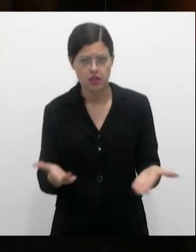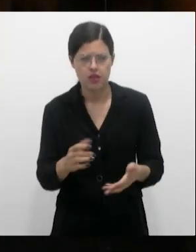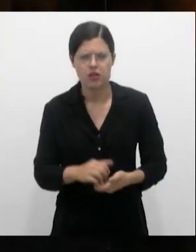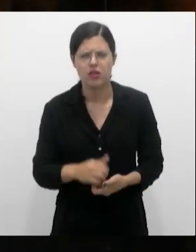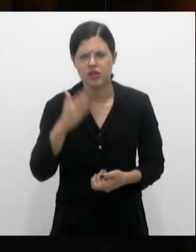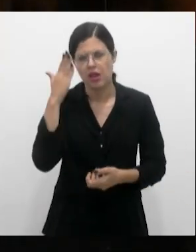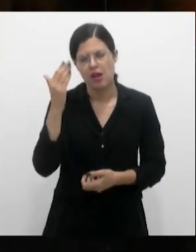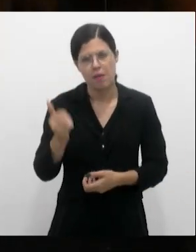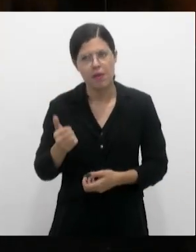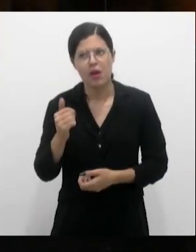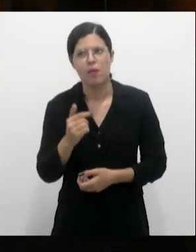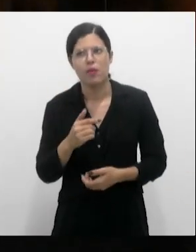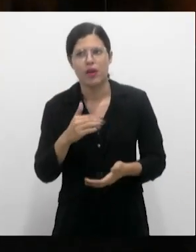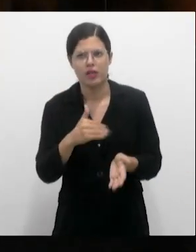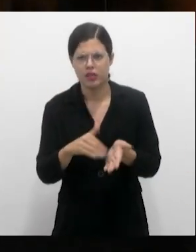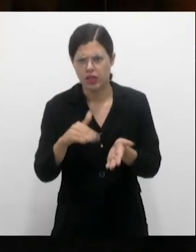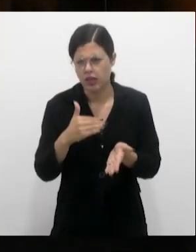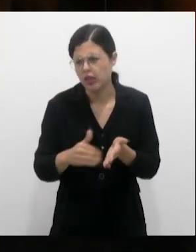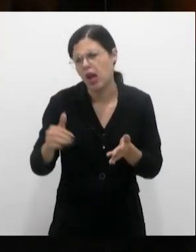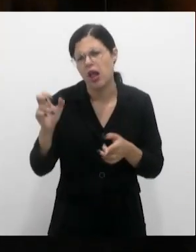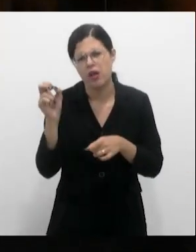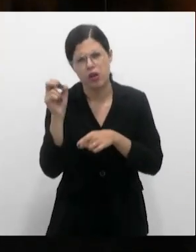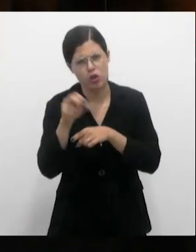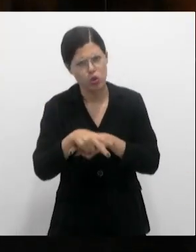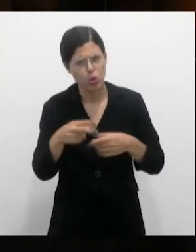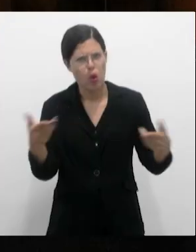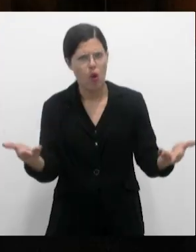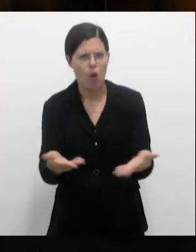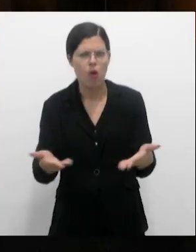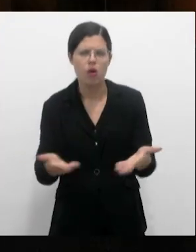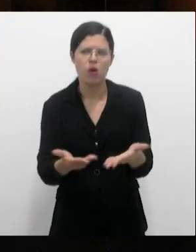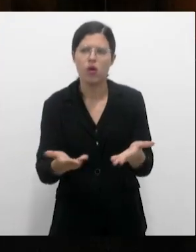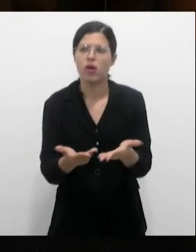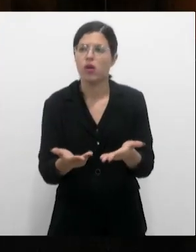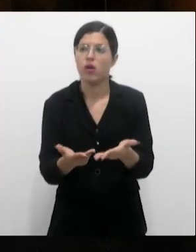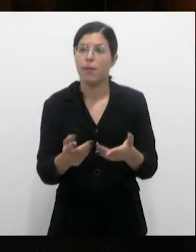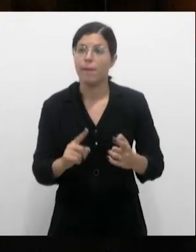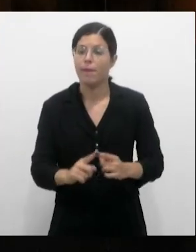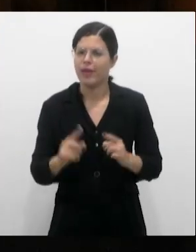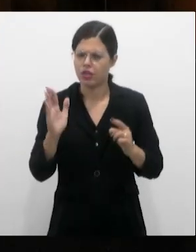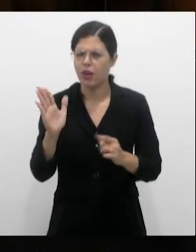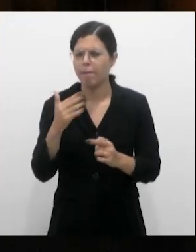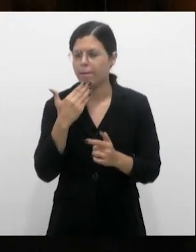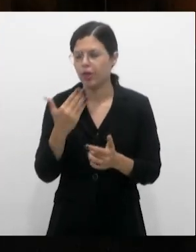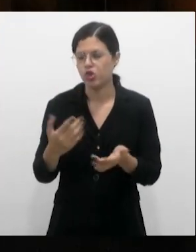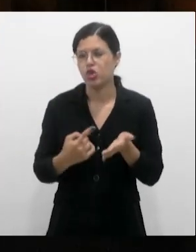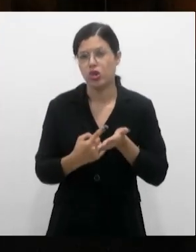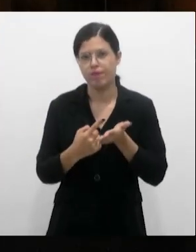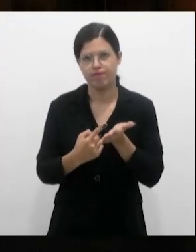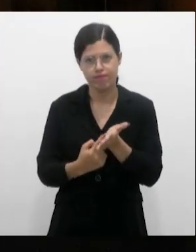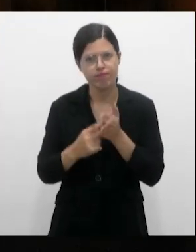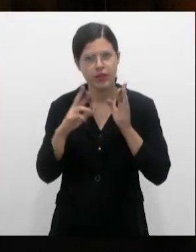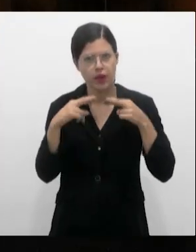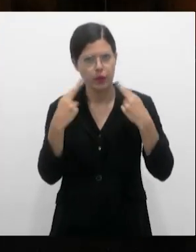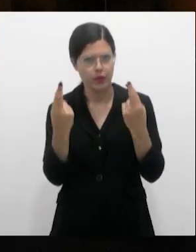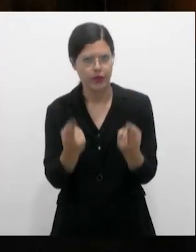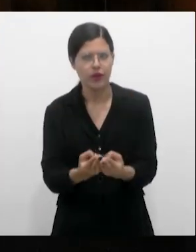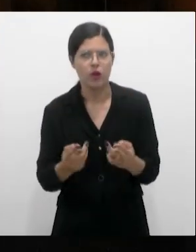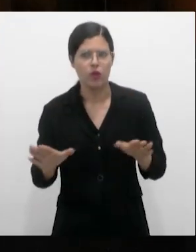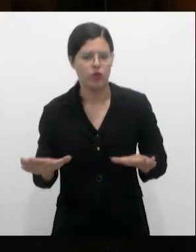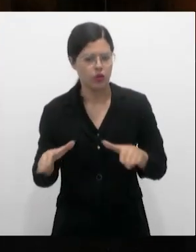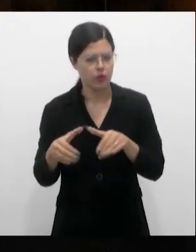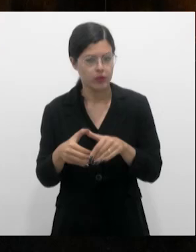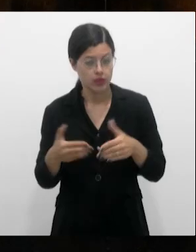atual secretária assumiu agora, tem pouco tempo. Já pedi para marcar uma reunião com ela, através da comissão, para